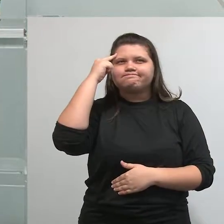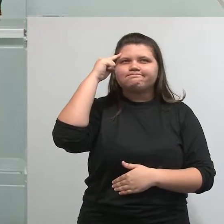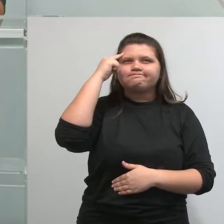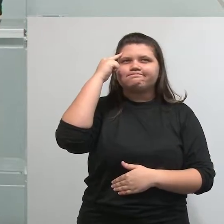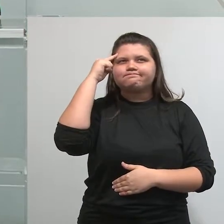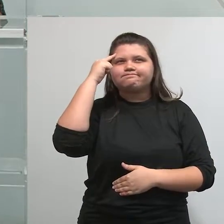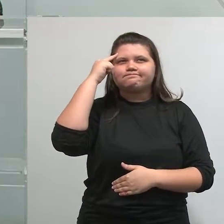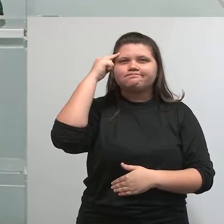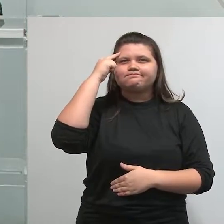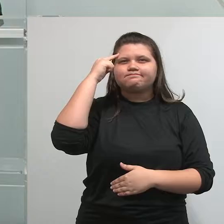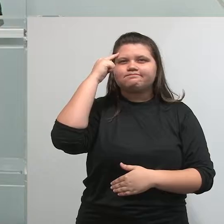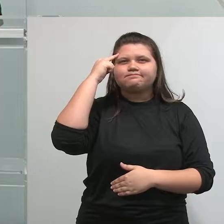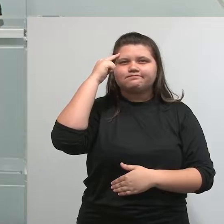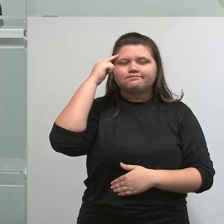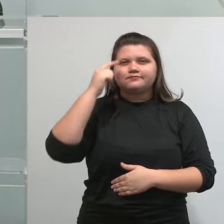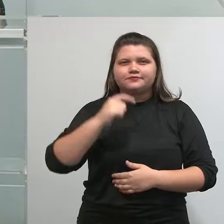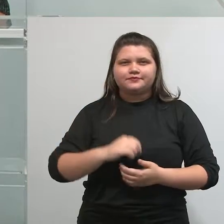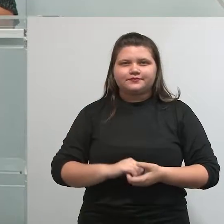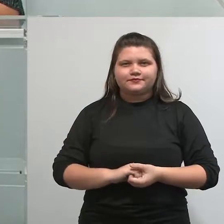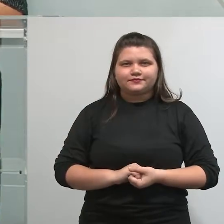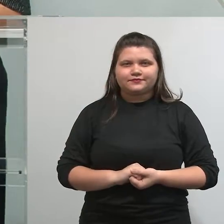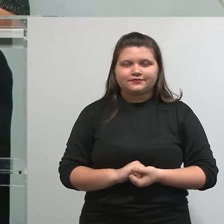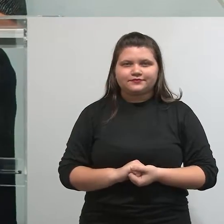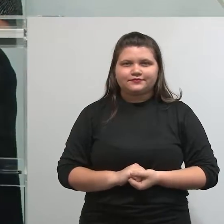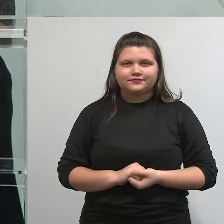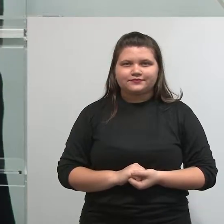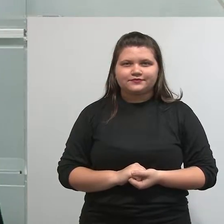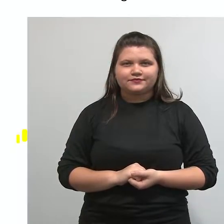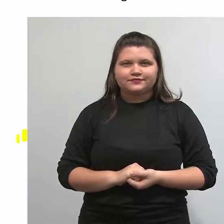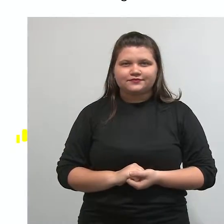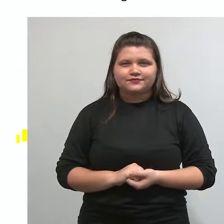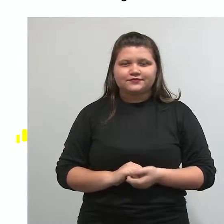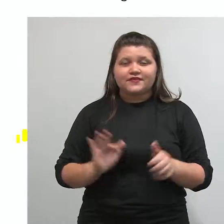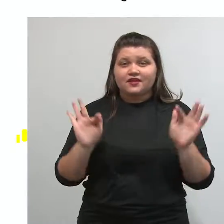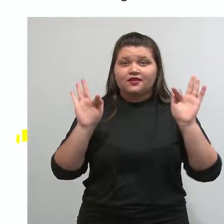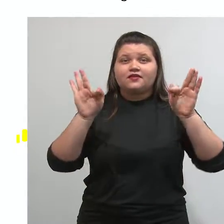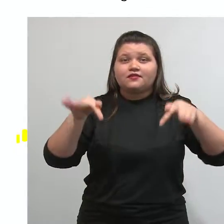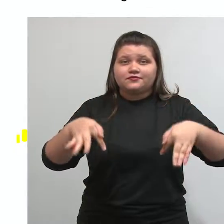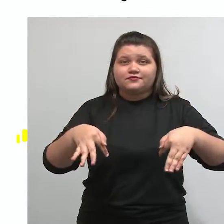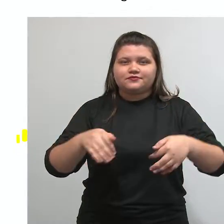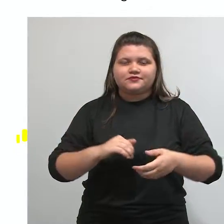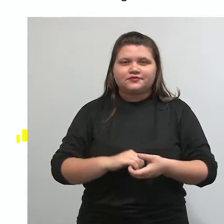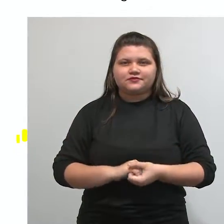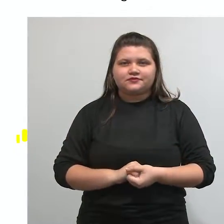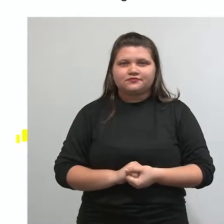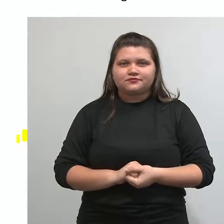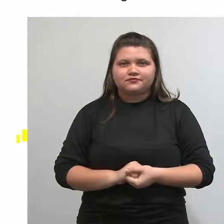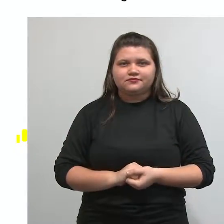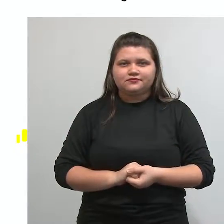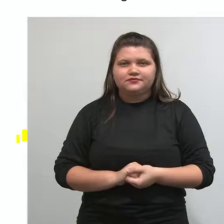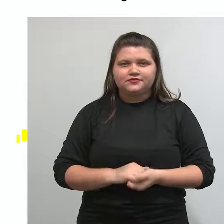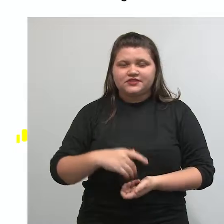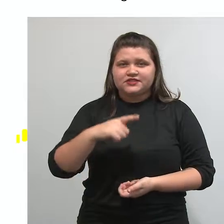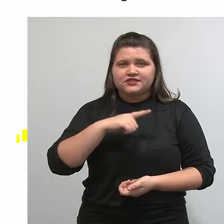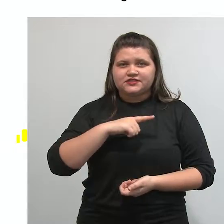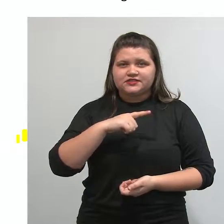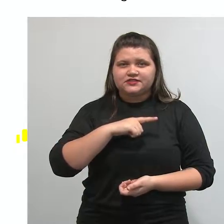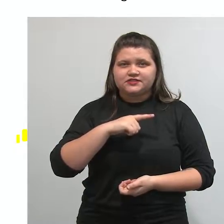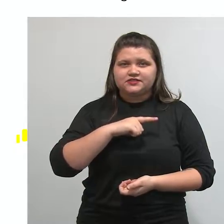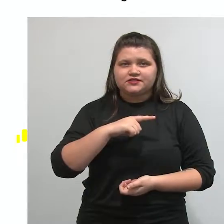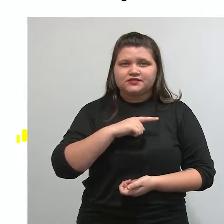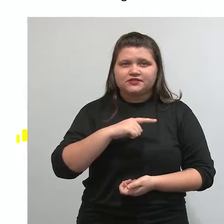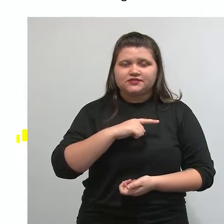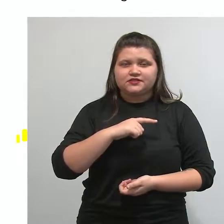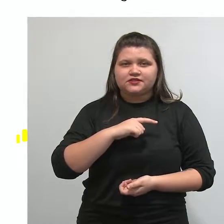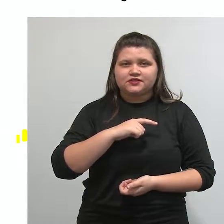da sua zona de conforto, tá certo? E para finalizar, nós temos o campo de outras